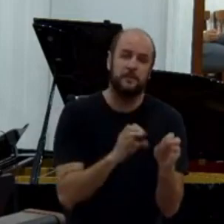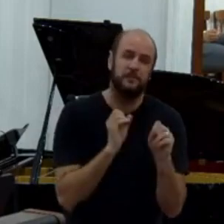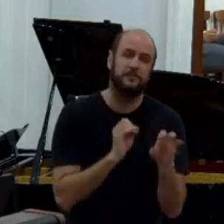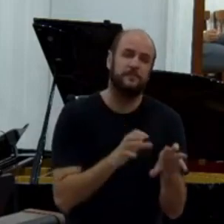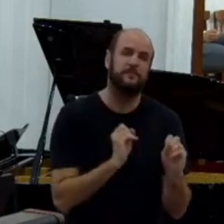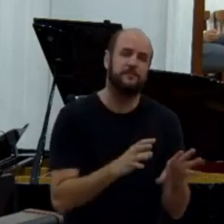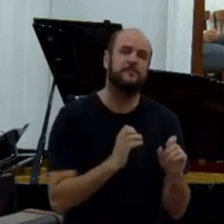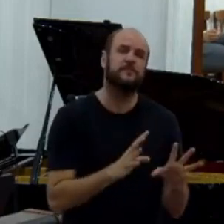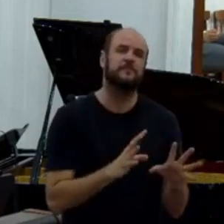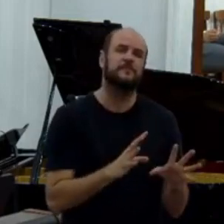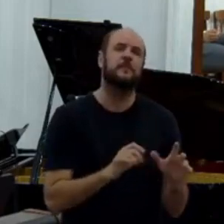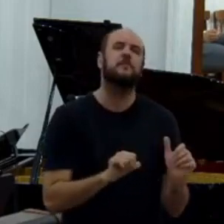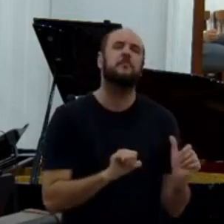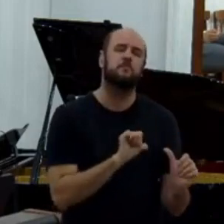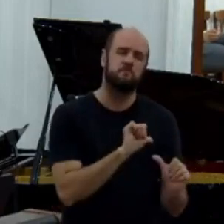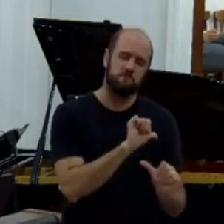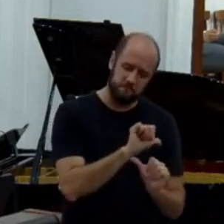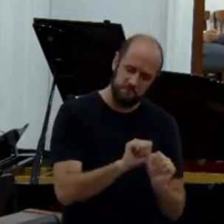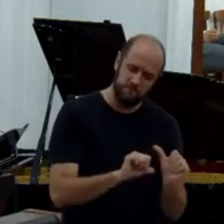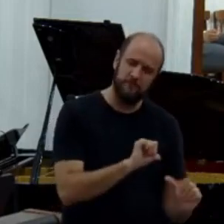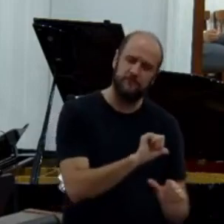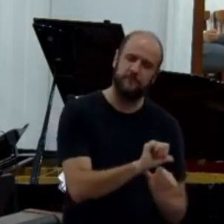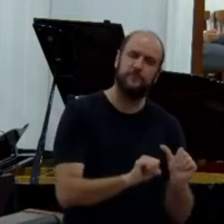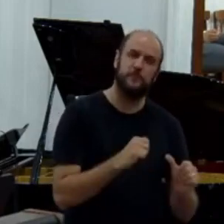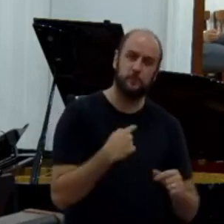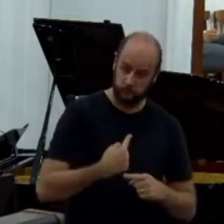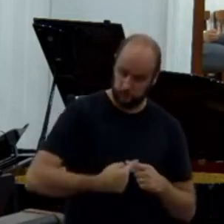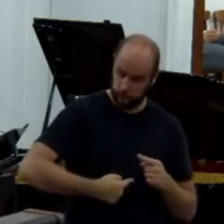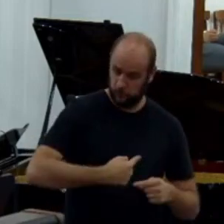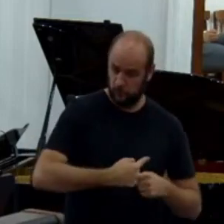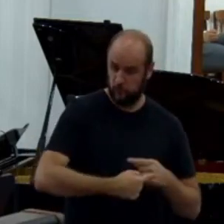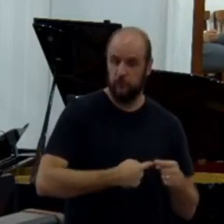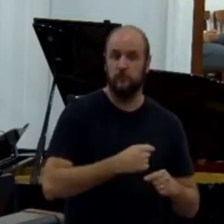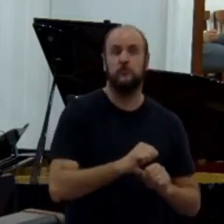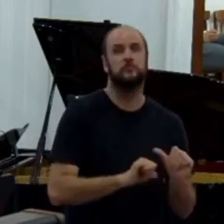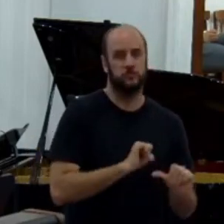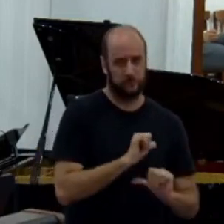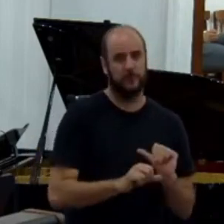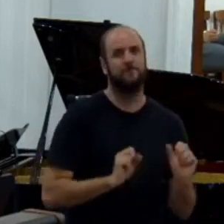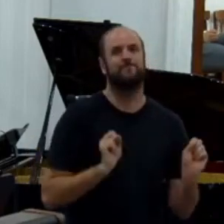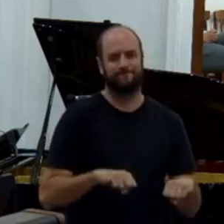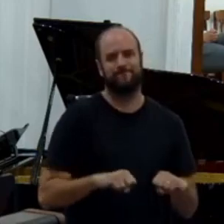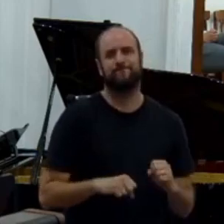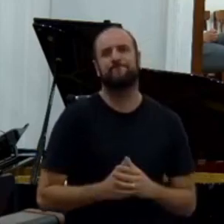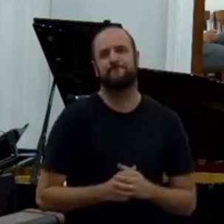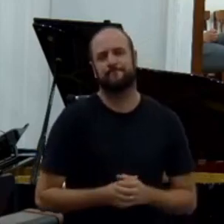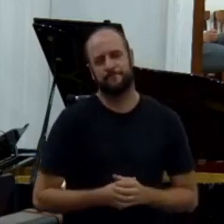um efeito maravilhoso. Gradativo, mas terá.